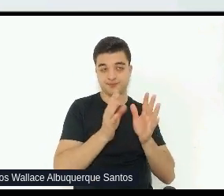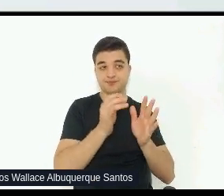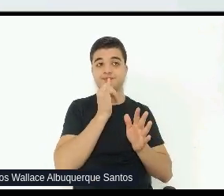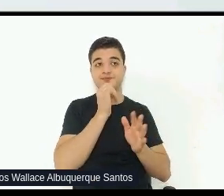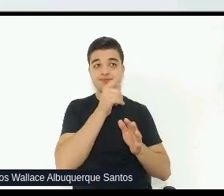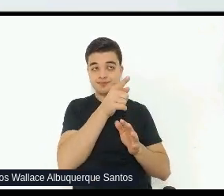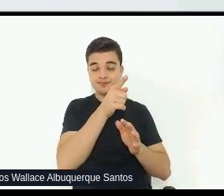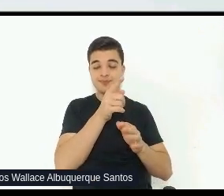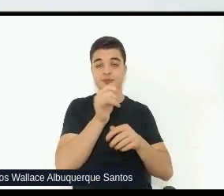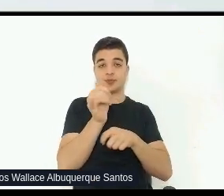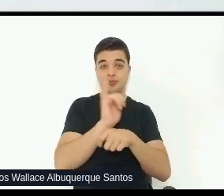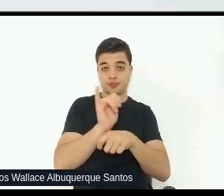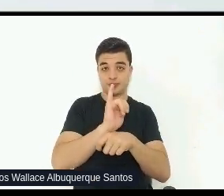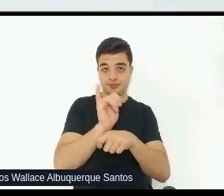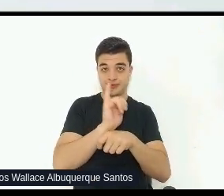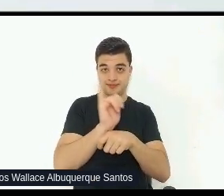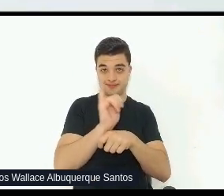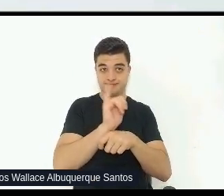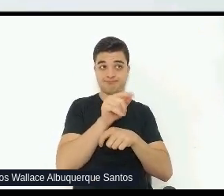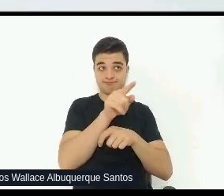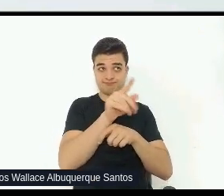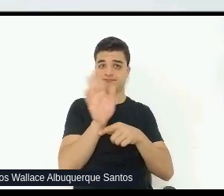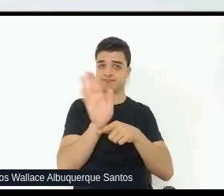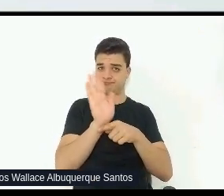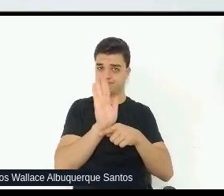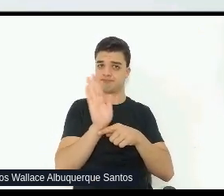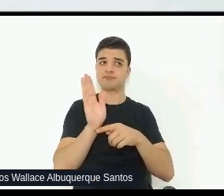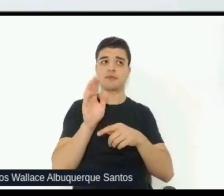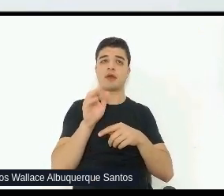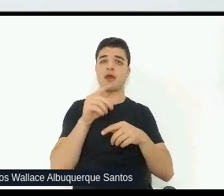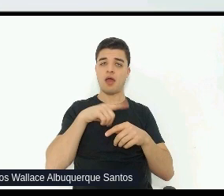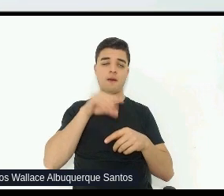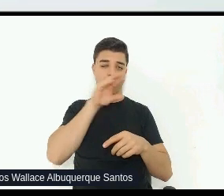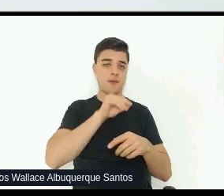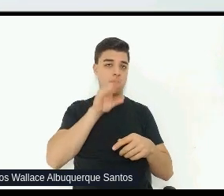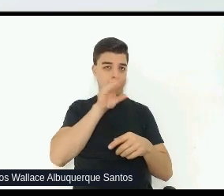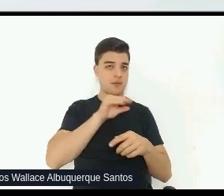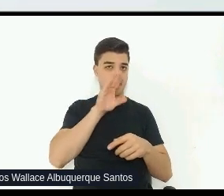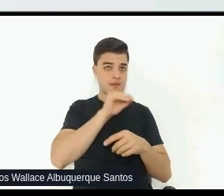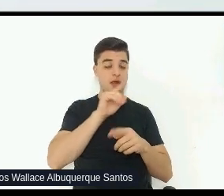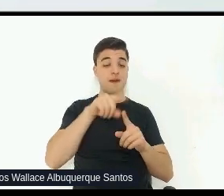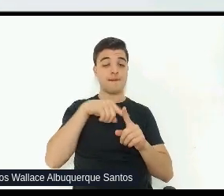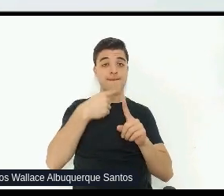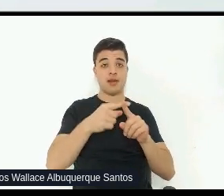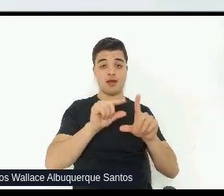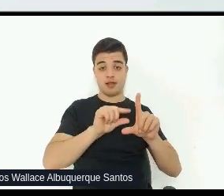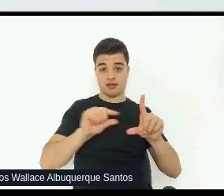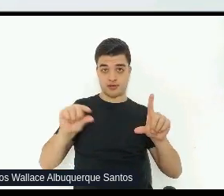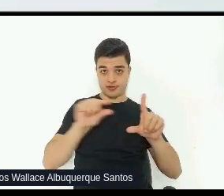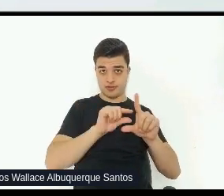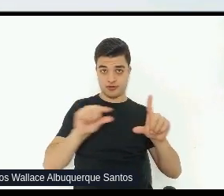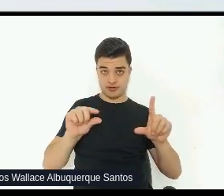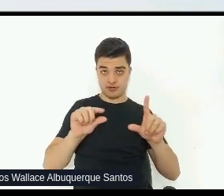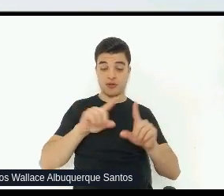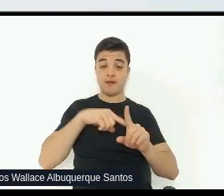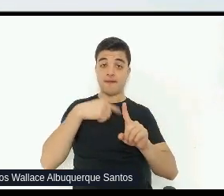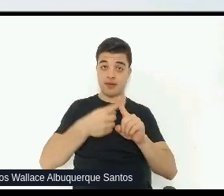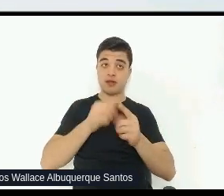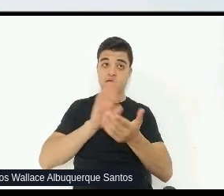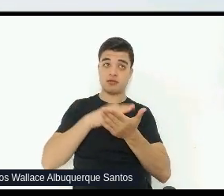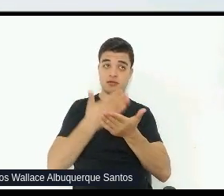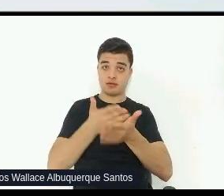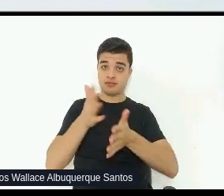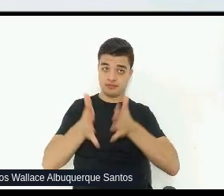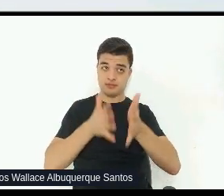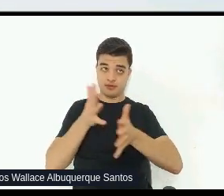Web para Todos, em que é um vídeo falado, mas a gente também tem legenda e a gente tem o nosso intérprete de Libras.